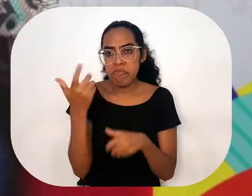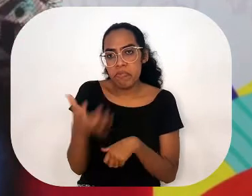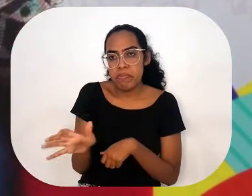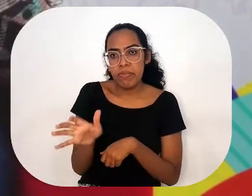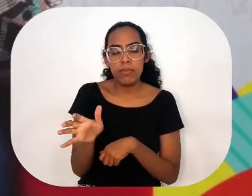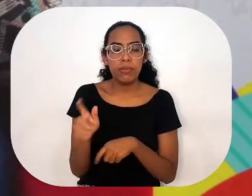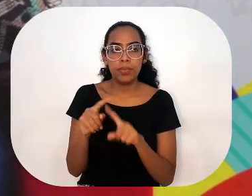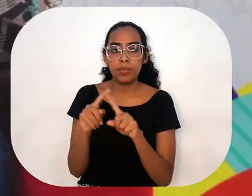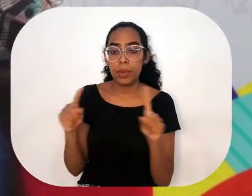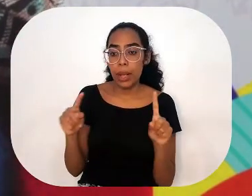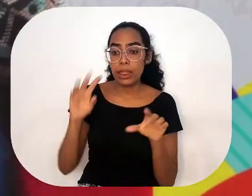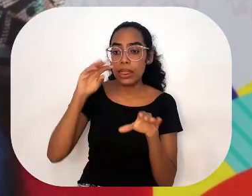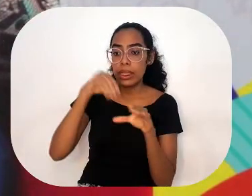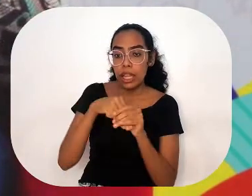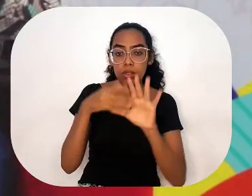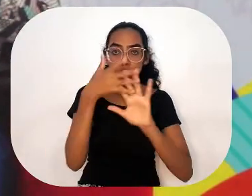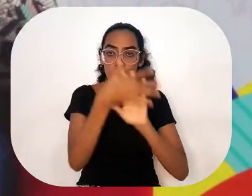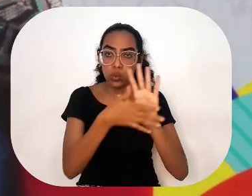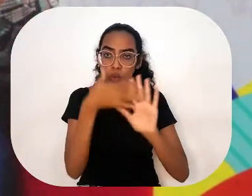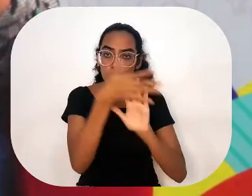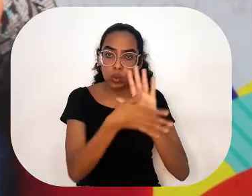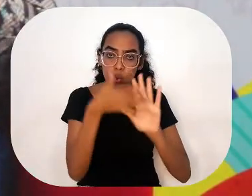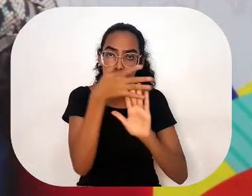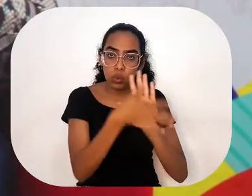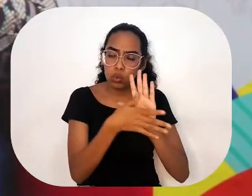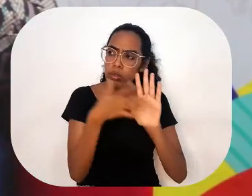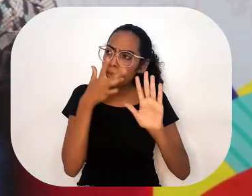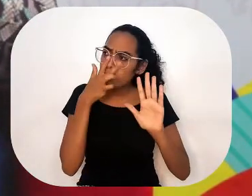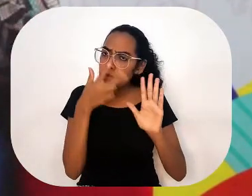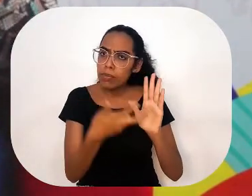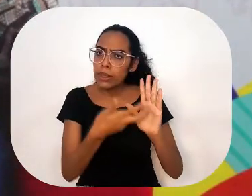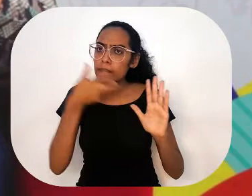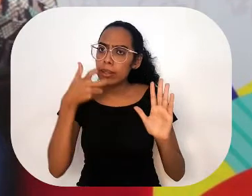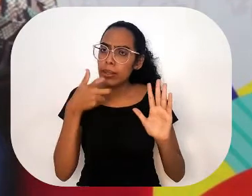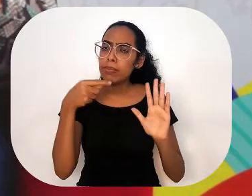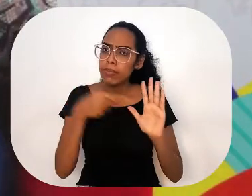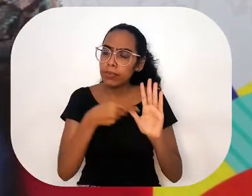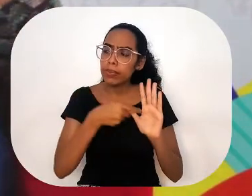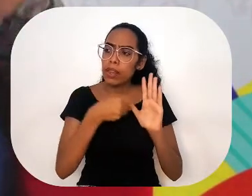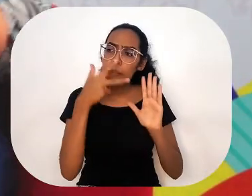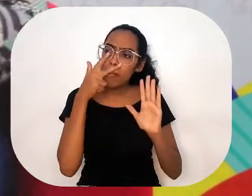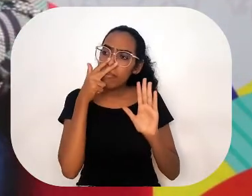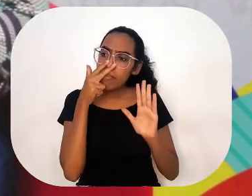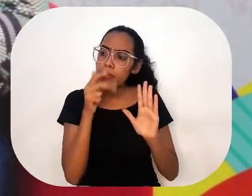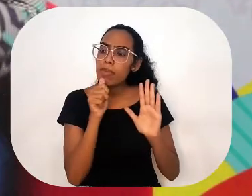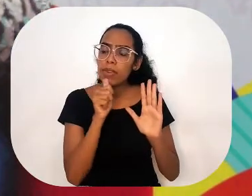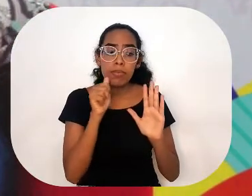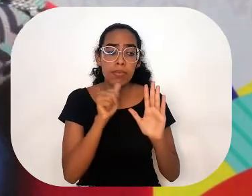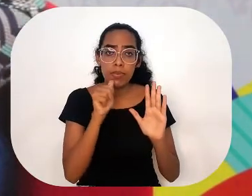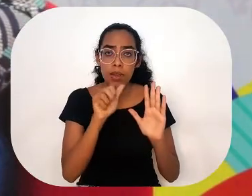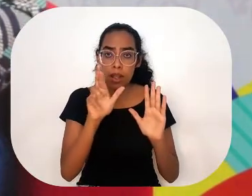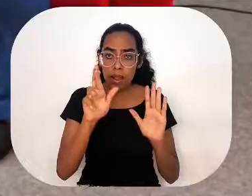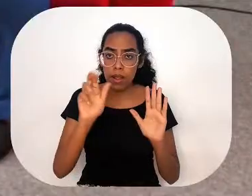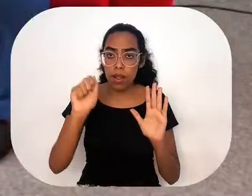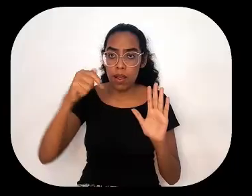mesmo é mas ela na sua construção dos romances é muito Evidente é que ela contracena